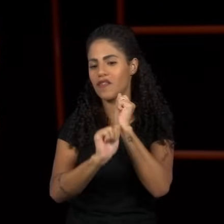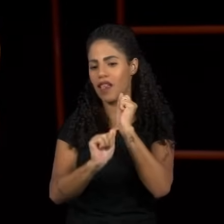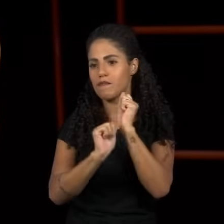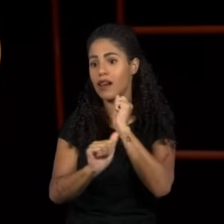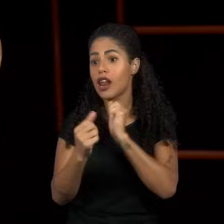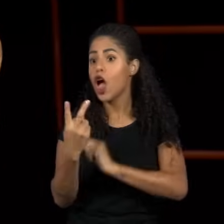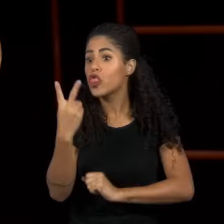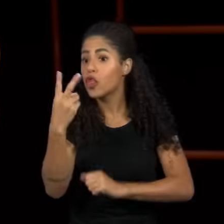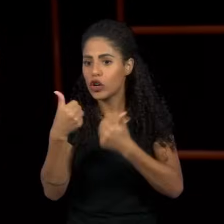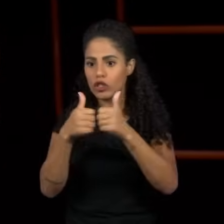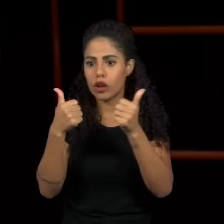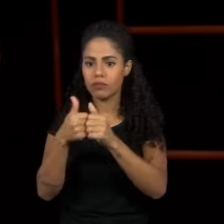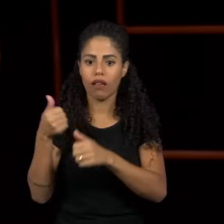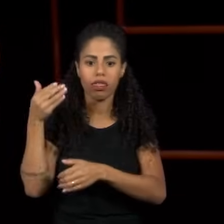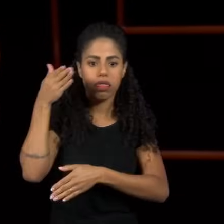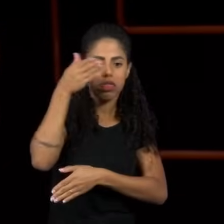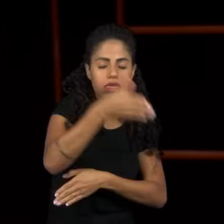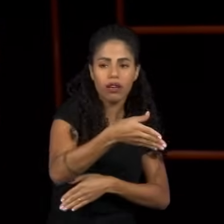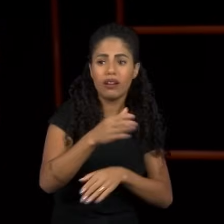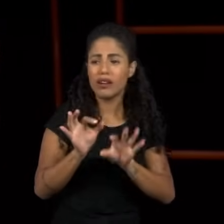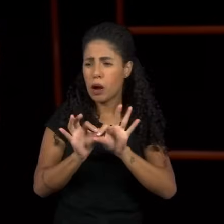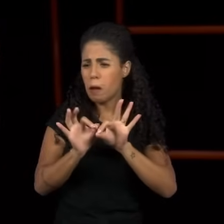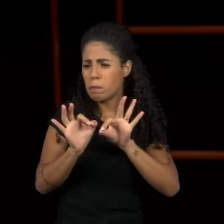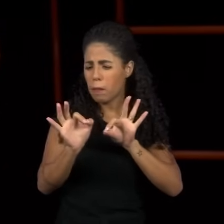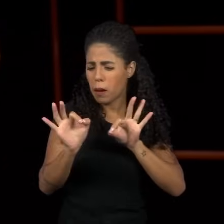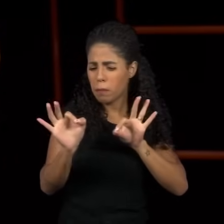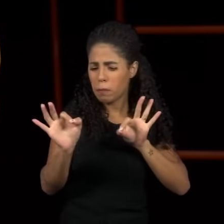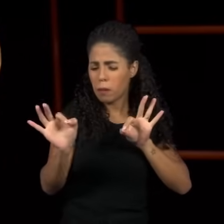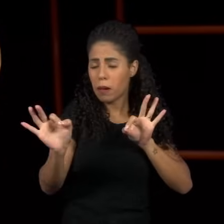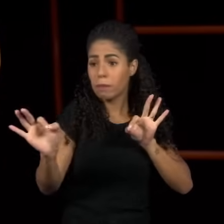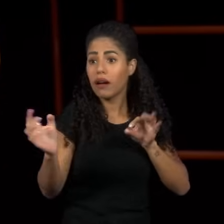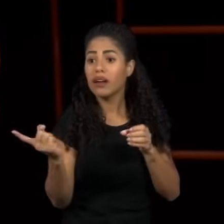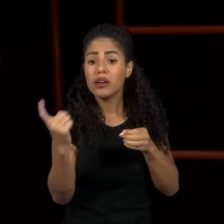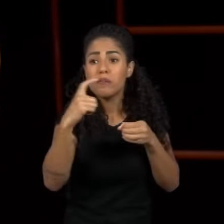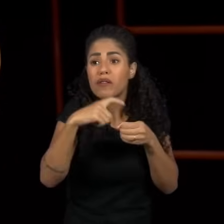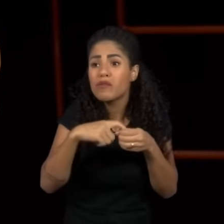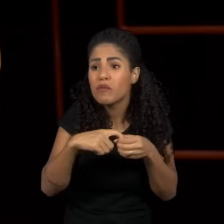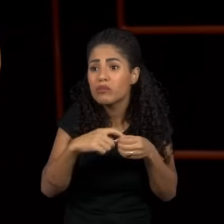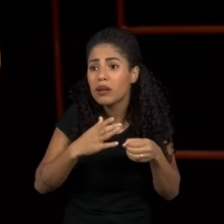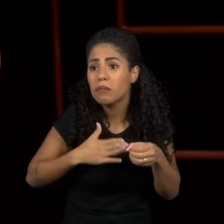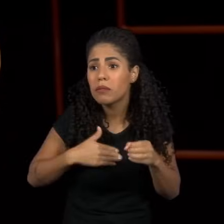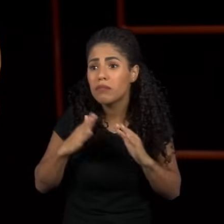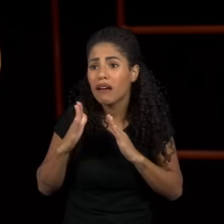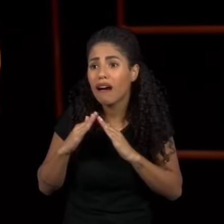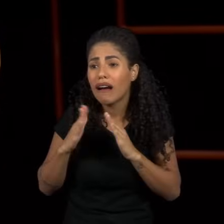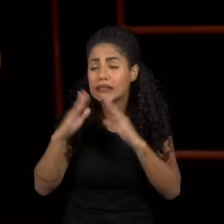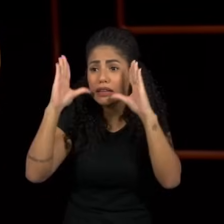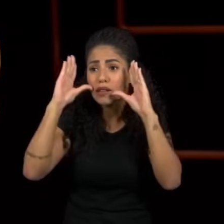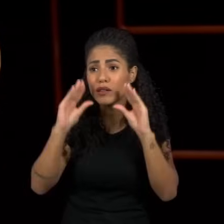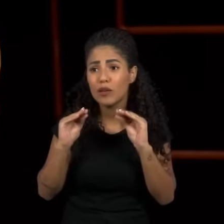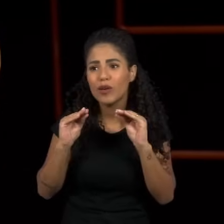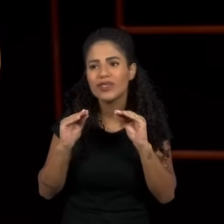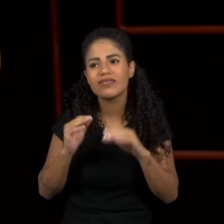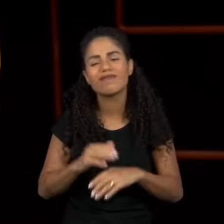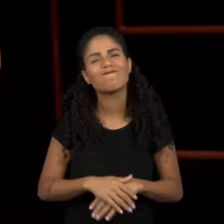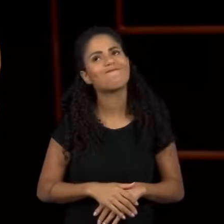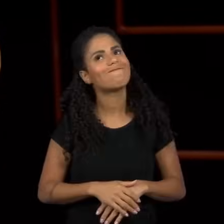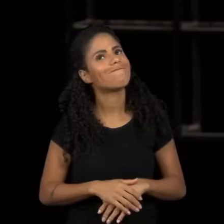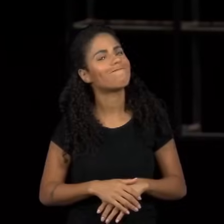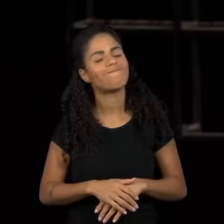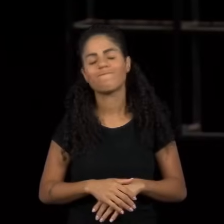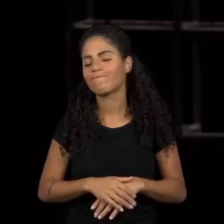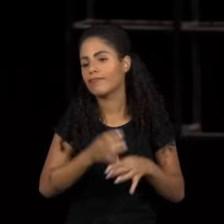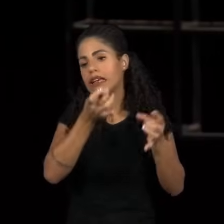2 ônibus, era uma coisa muito distante. E para voltar para casa à noite, aí... Não deu certo, tive